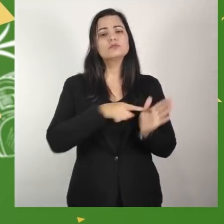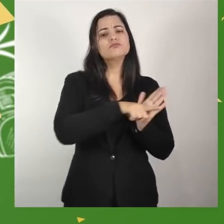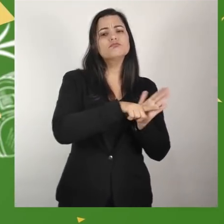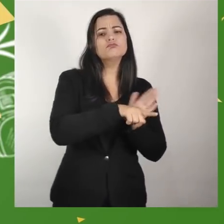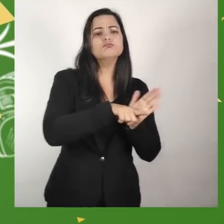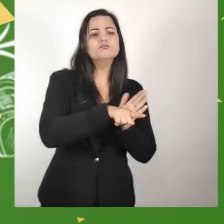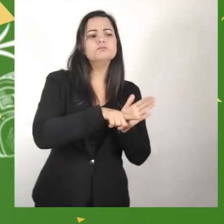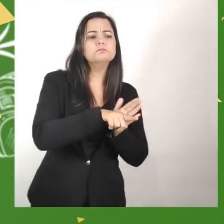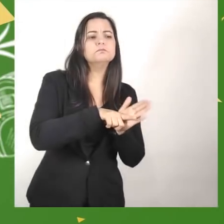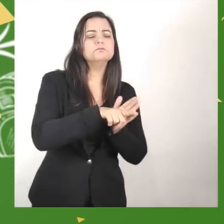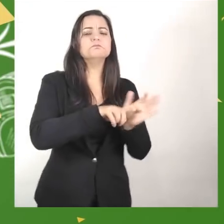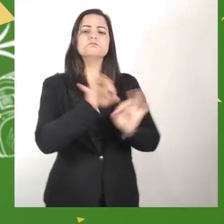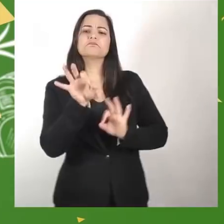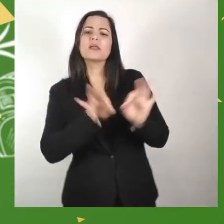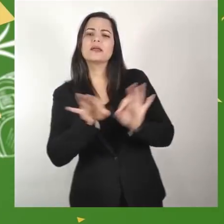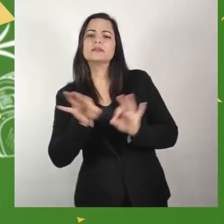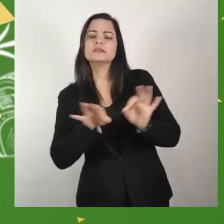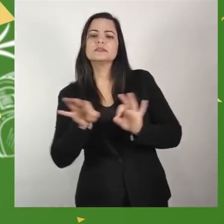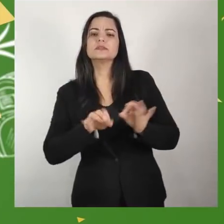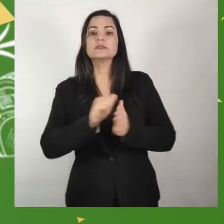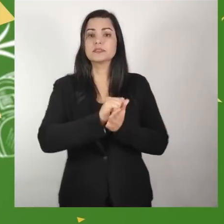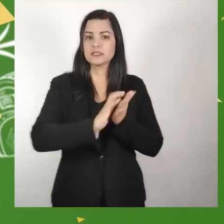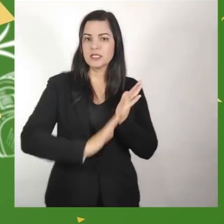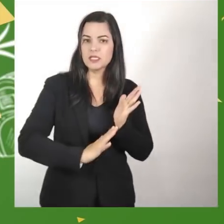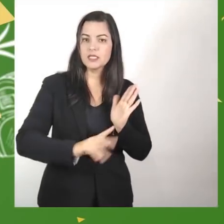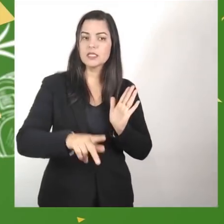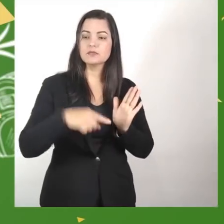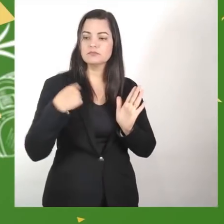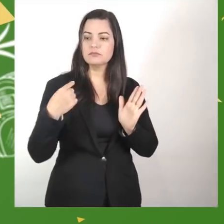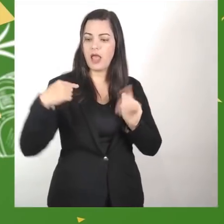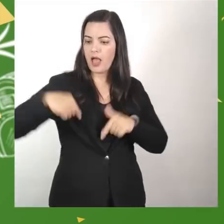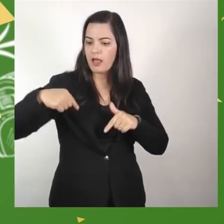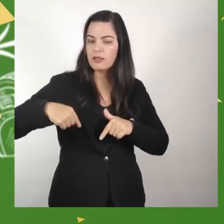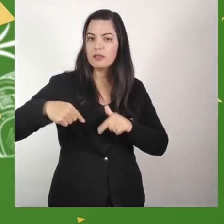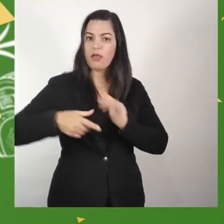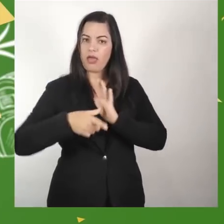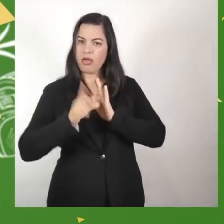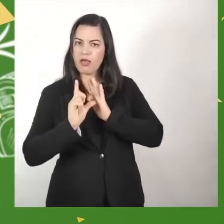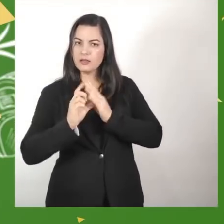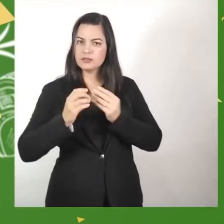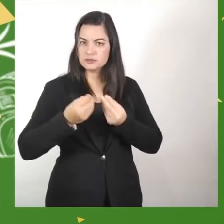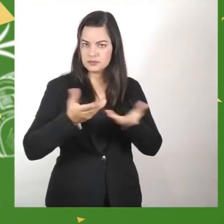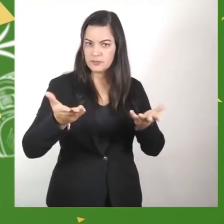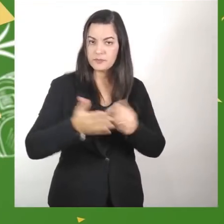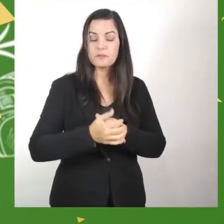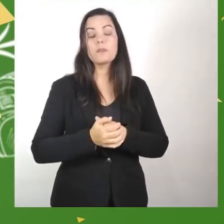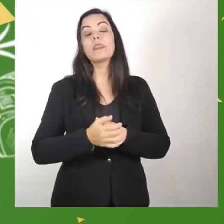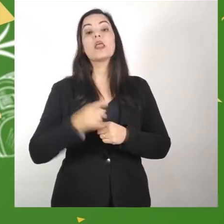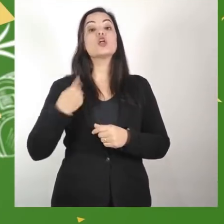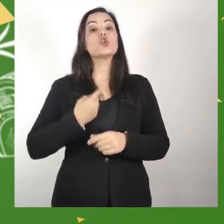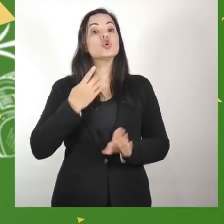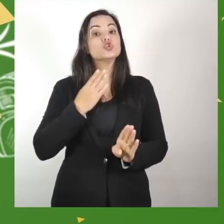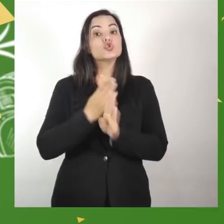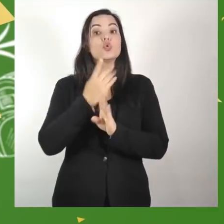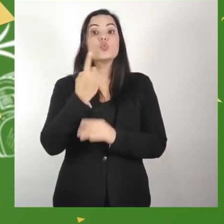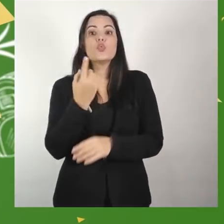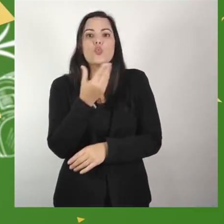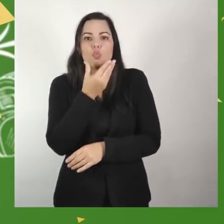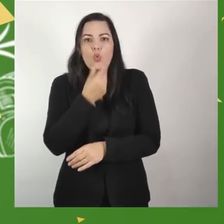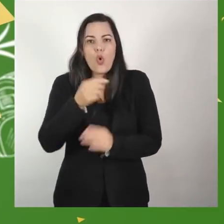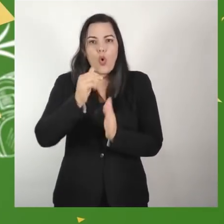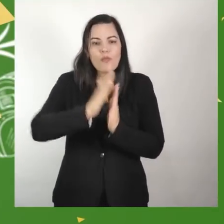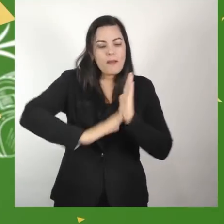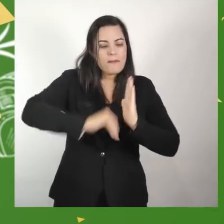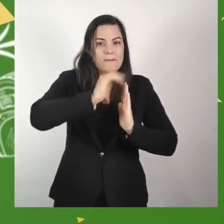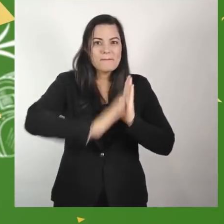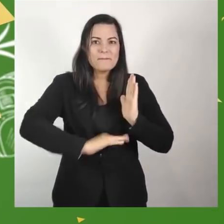nós estávamos investigando, planejando as atividades aqui para vocês, nós descobrimos um pintor